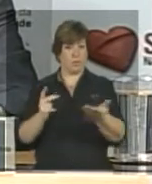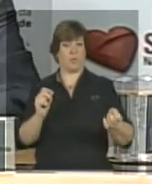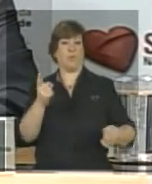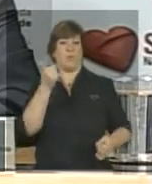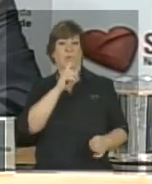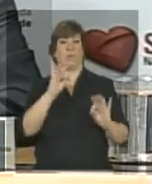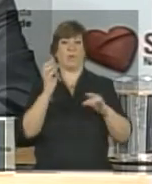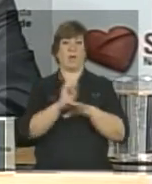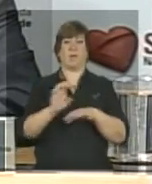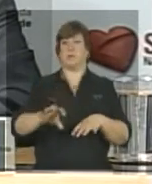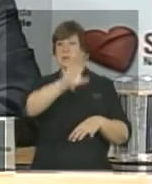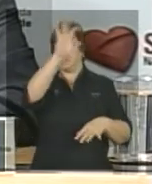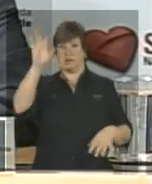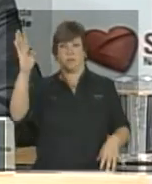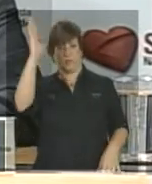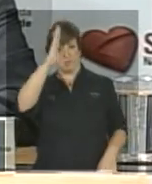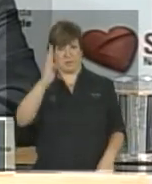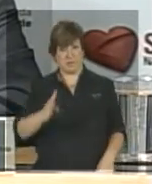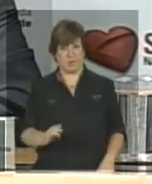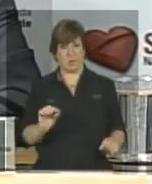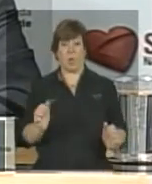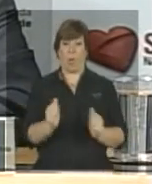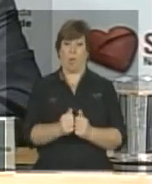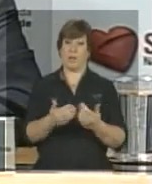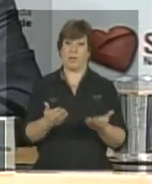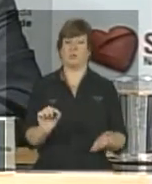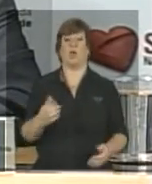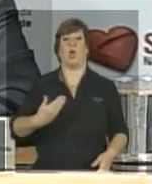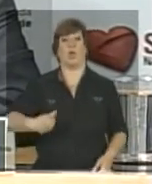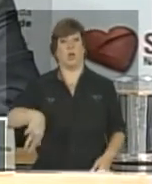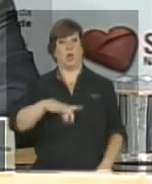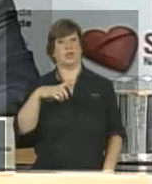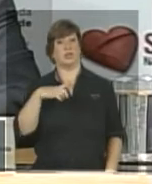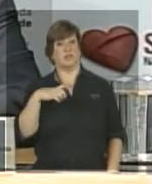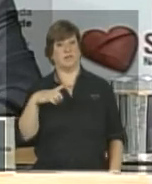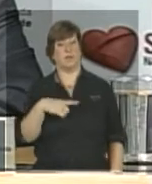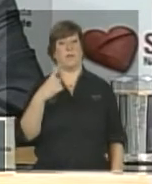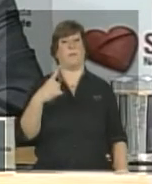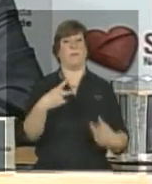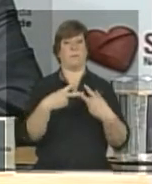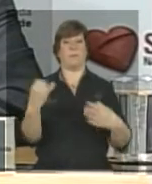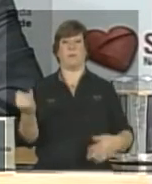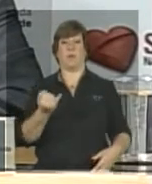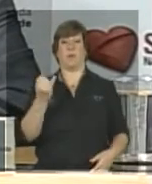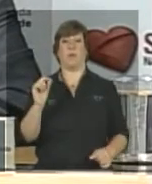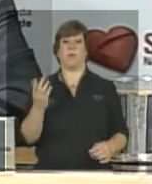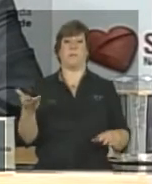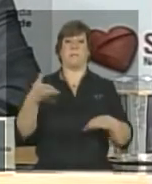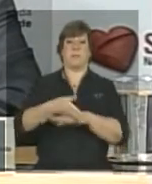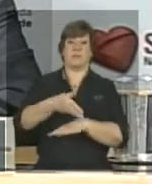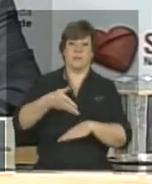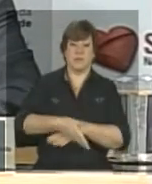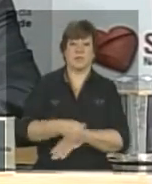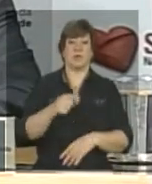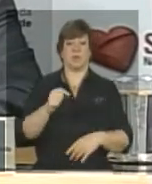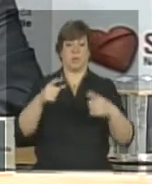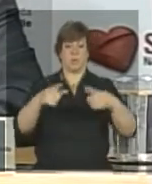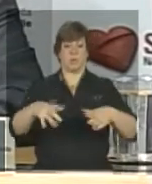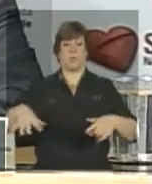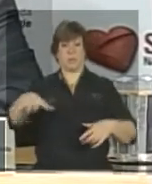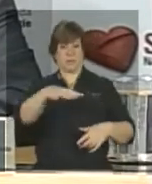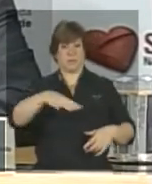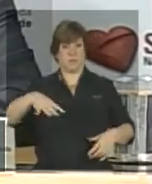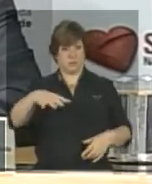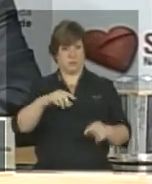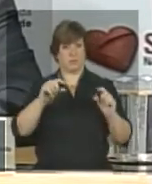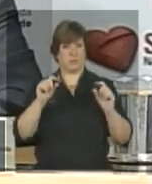os estados do Brasil. E, com isso, nós tivemos um fato importante, que foi a participação de regiões